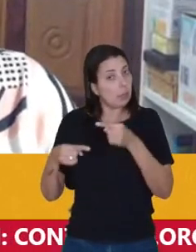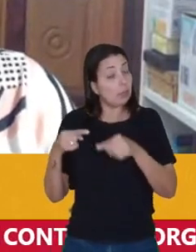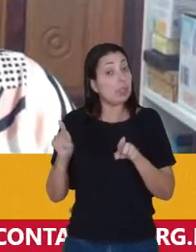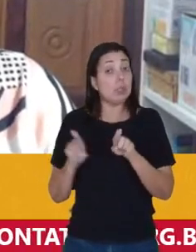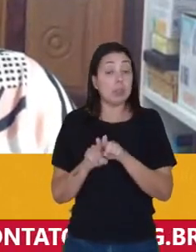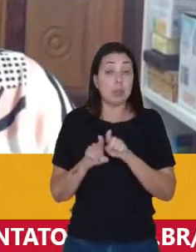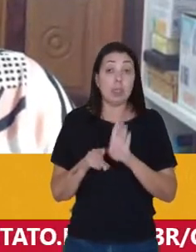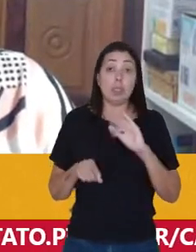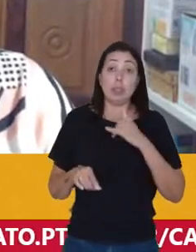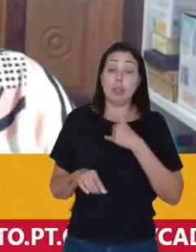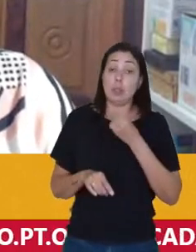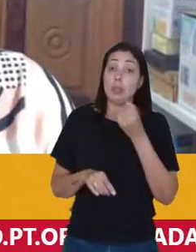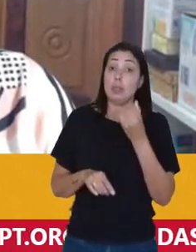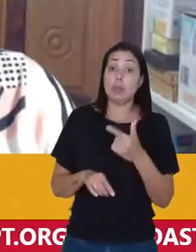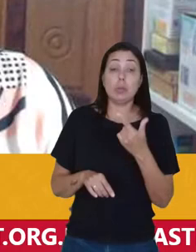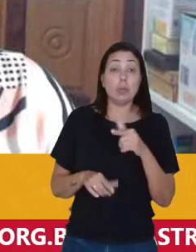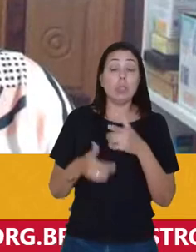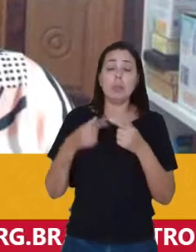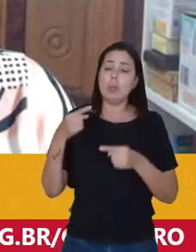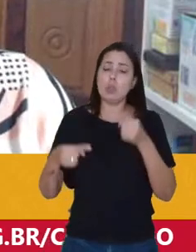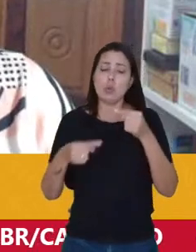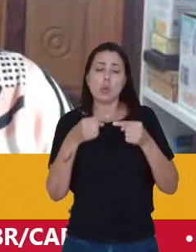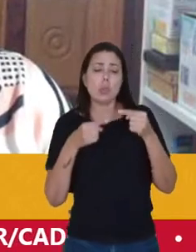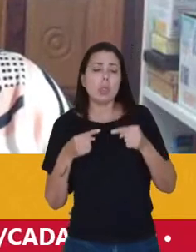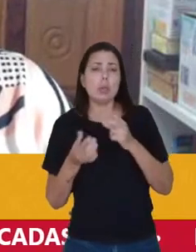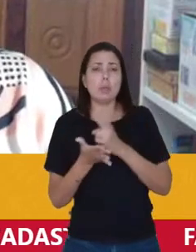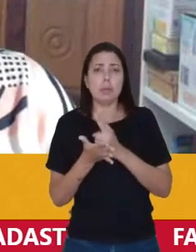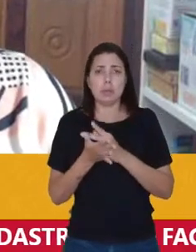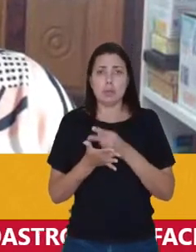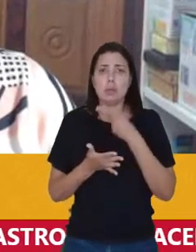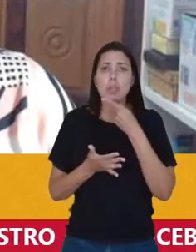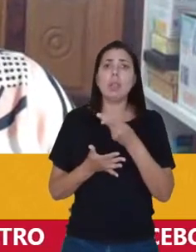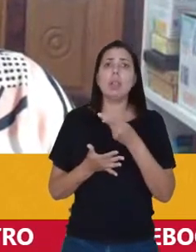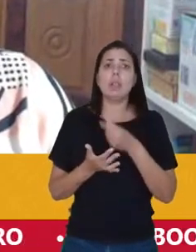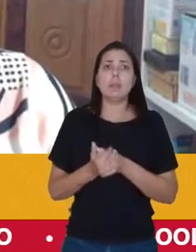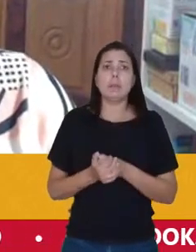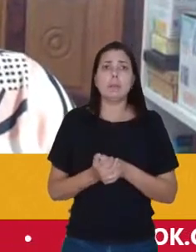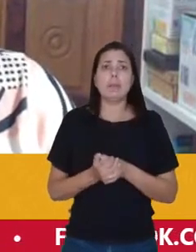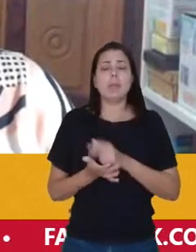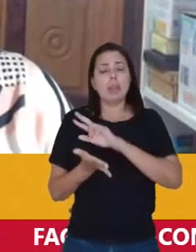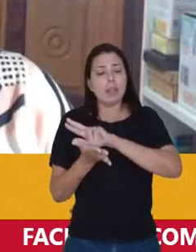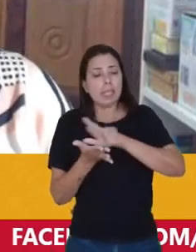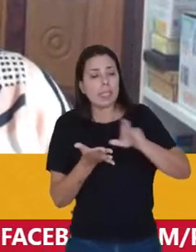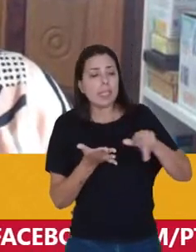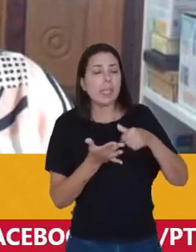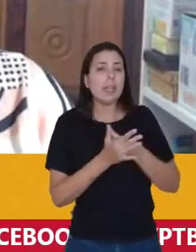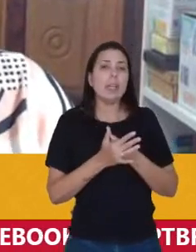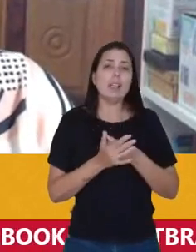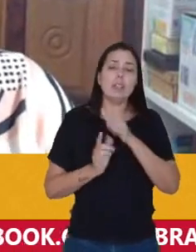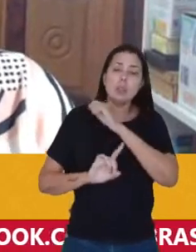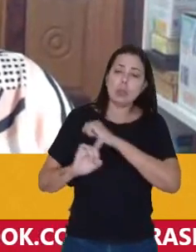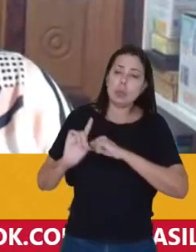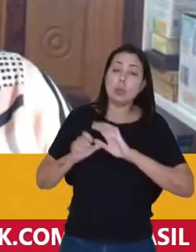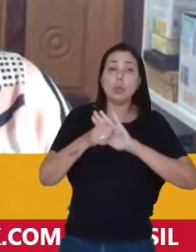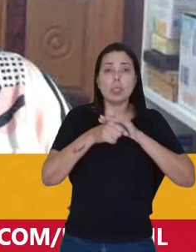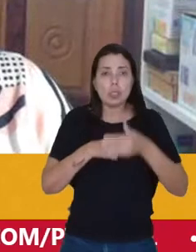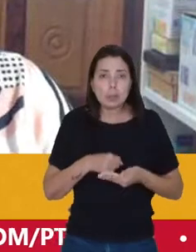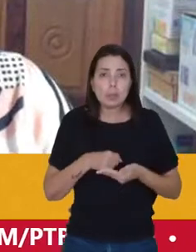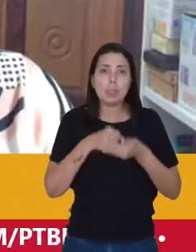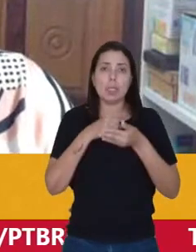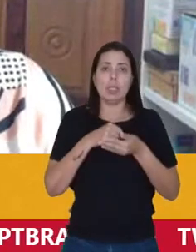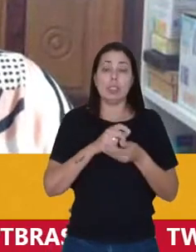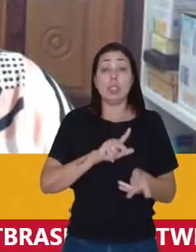também nós não temos uma discussão, mesmo falando sobre a biodiversidade, a questão da sustentabilidade, a